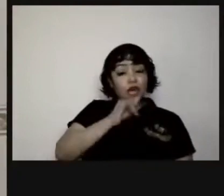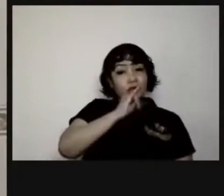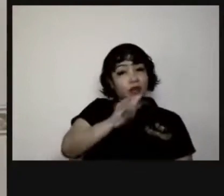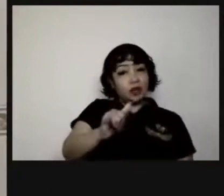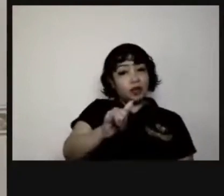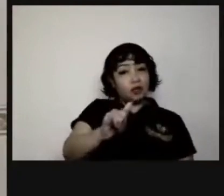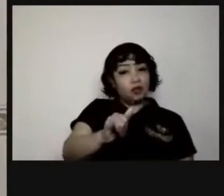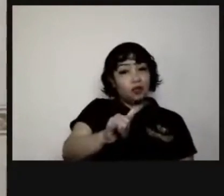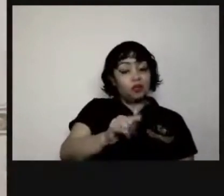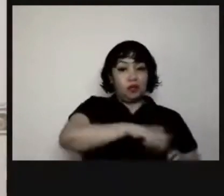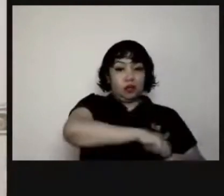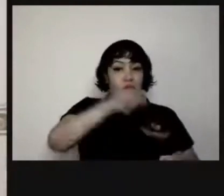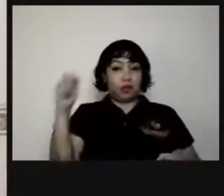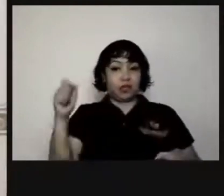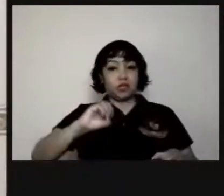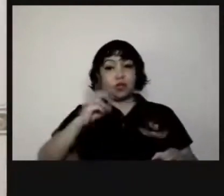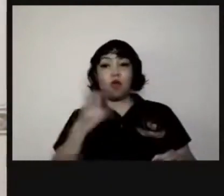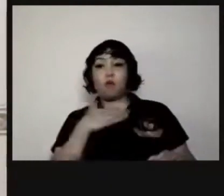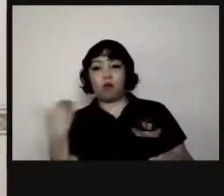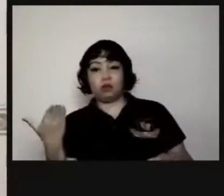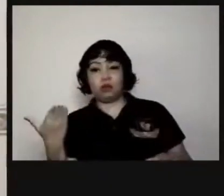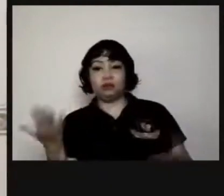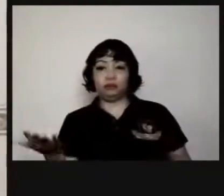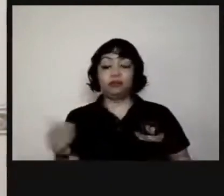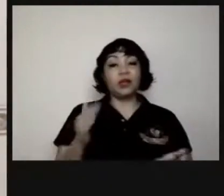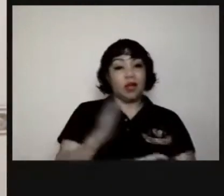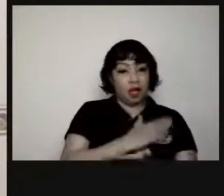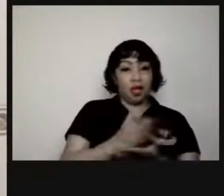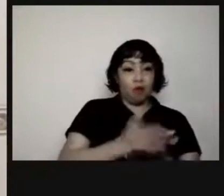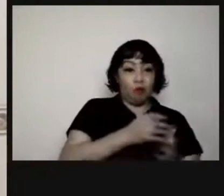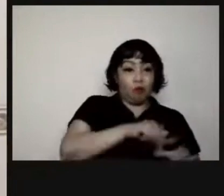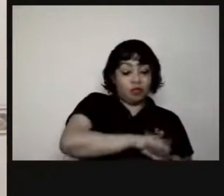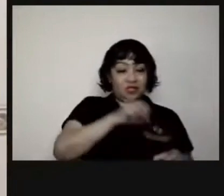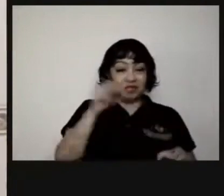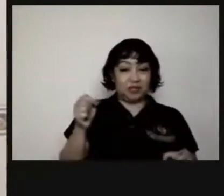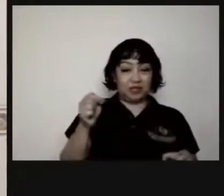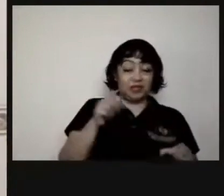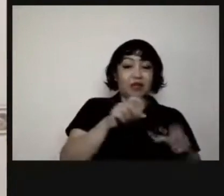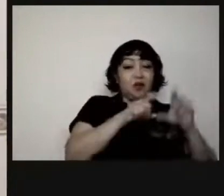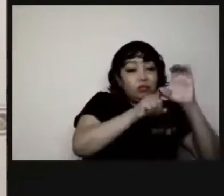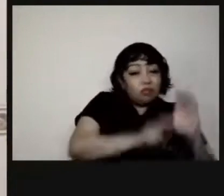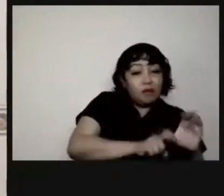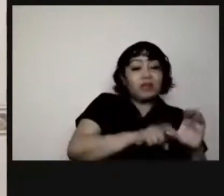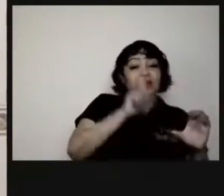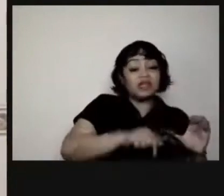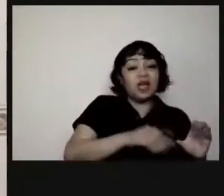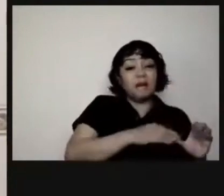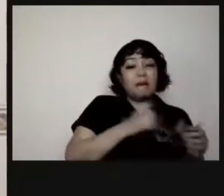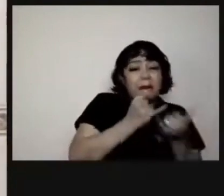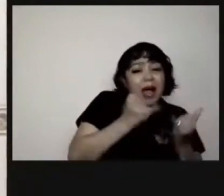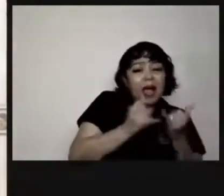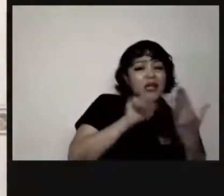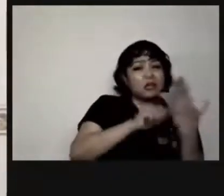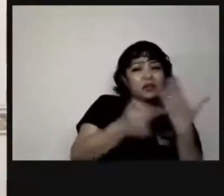morte? Algumas dependências são praticamente mortes, são não viver, são viver se arrastando. Eu